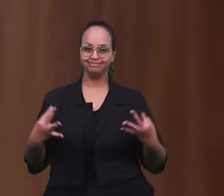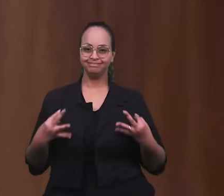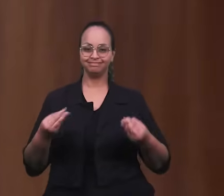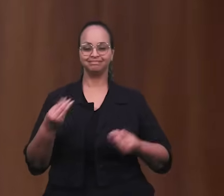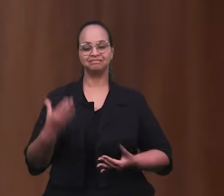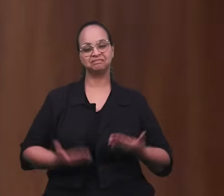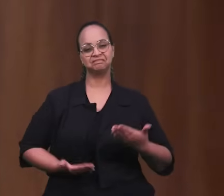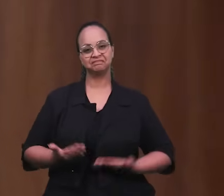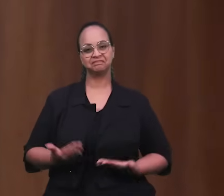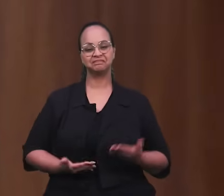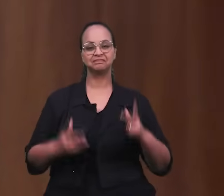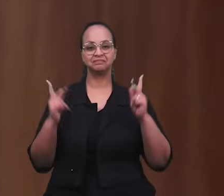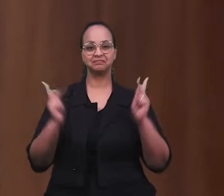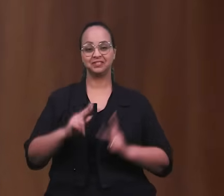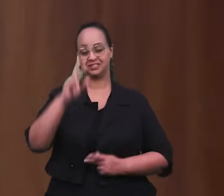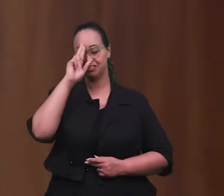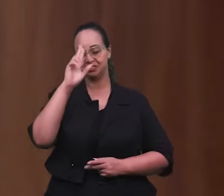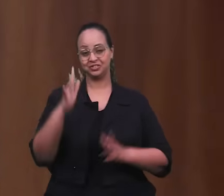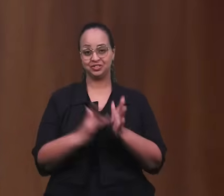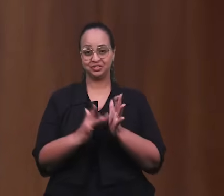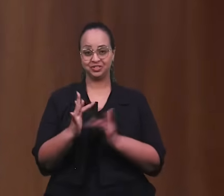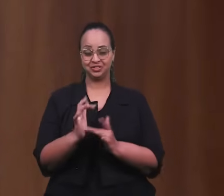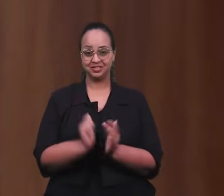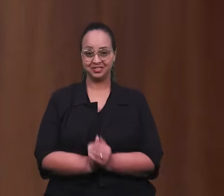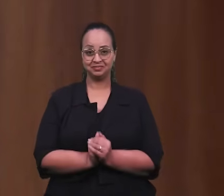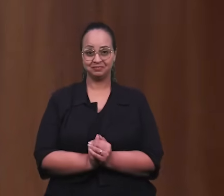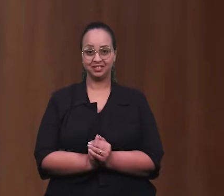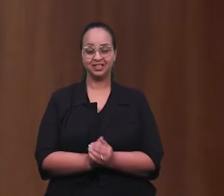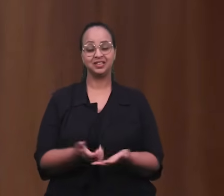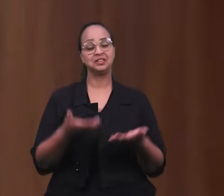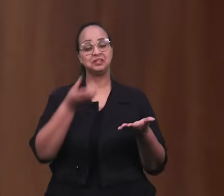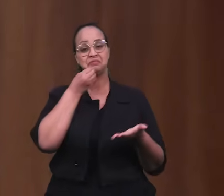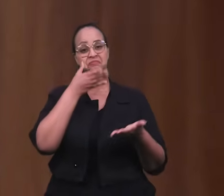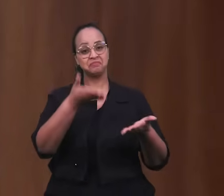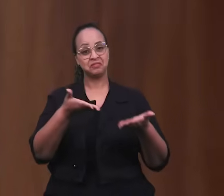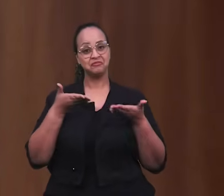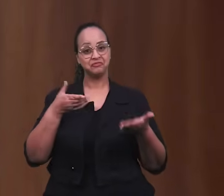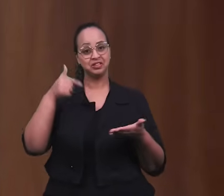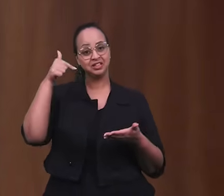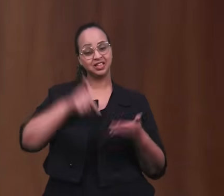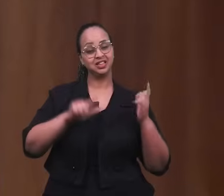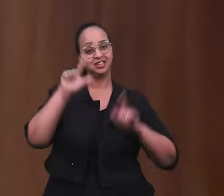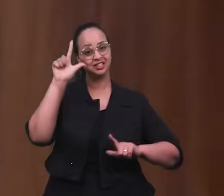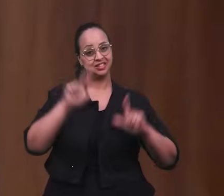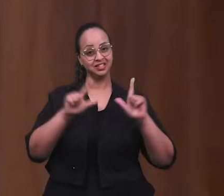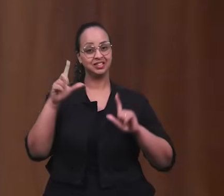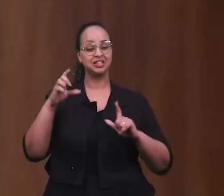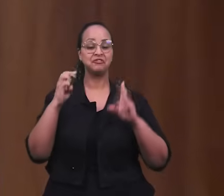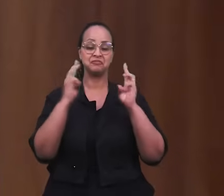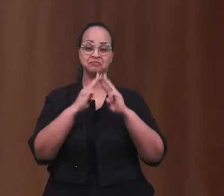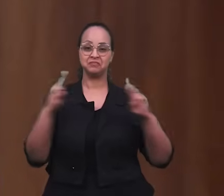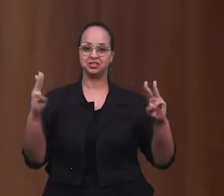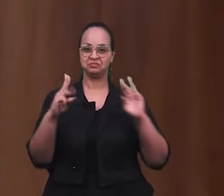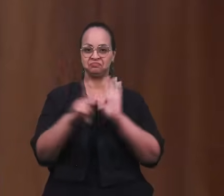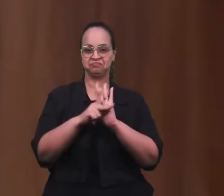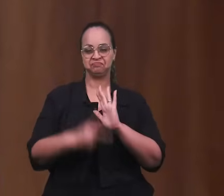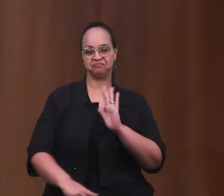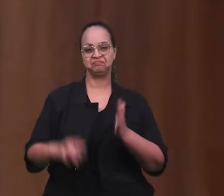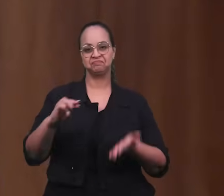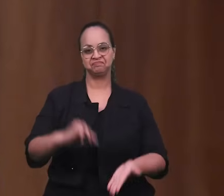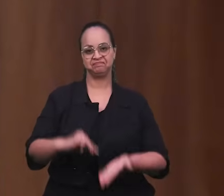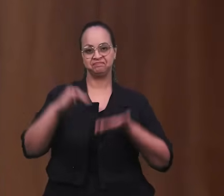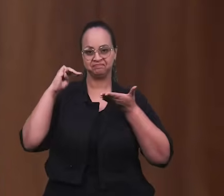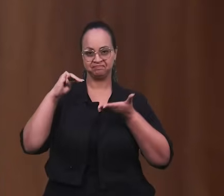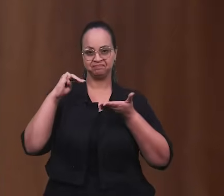Saudamos a todos com a paz do Senhor. Sejam bem-vindos à TV Manaim, emissora da Igreja Cristã